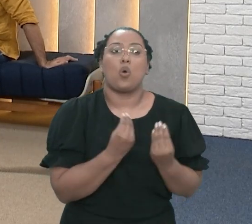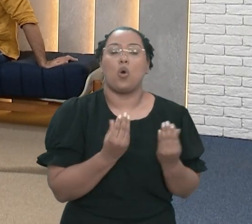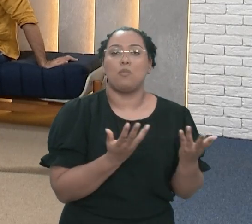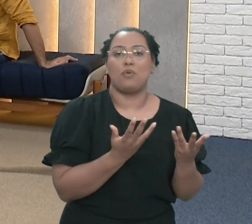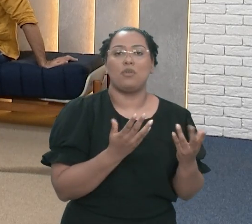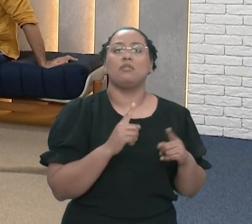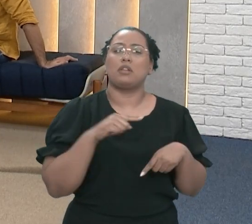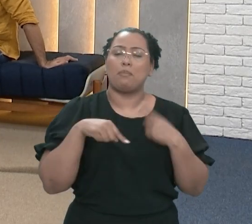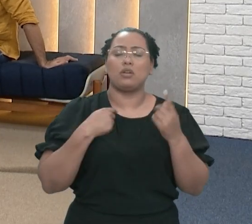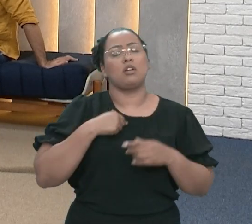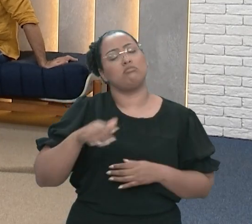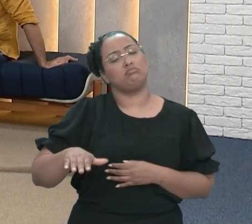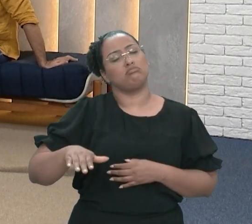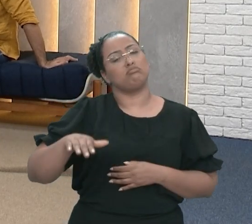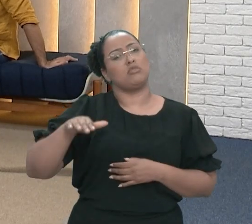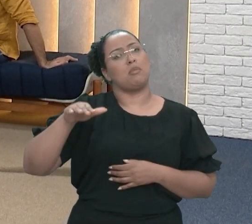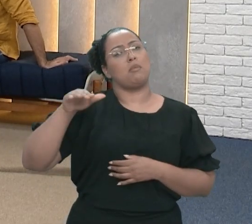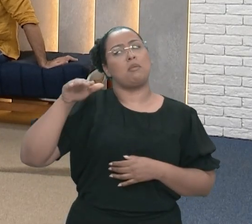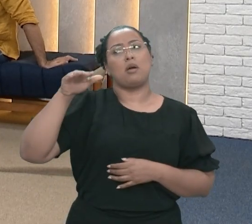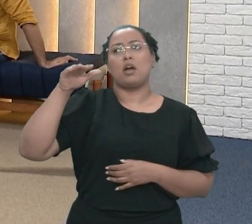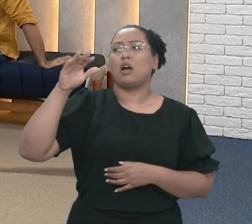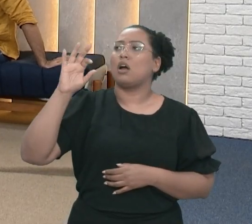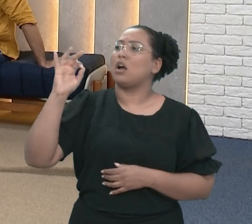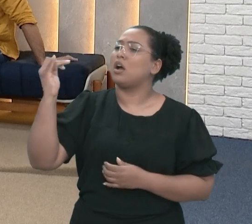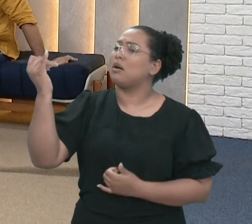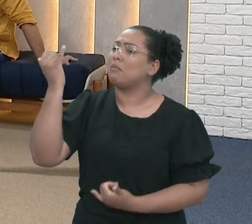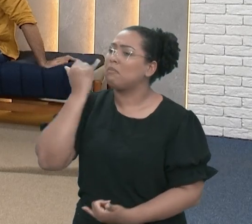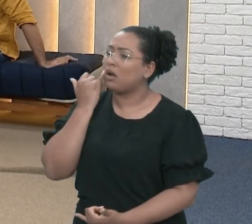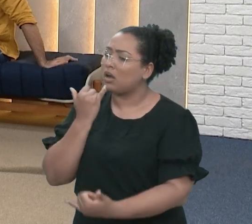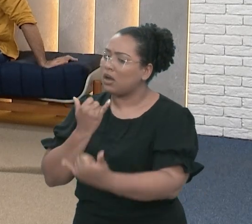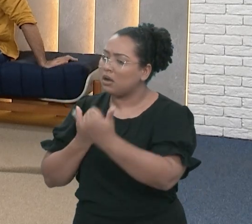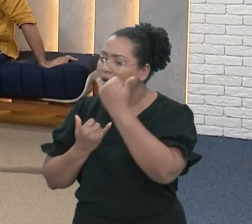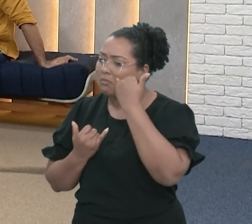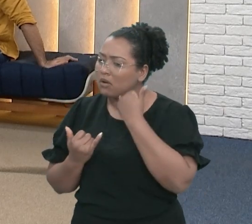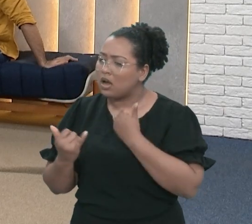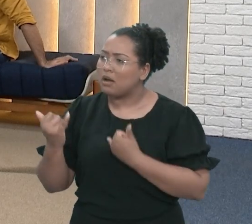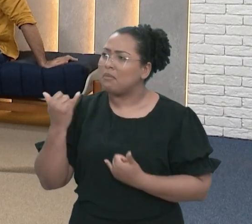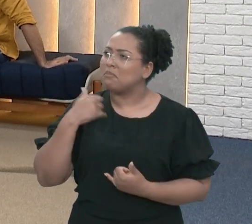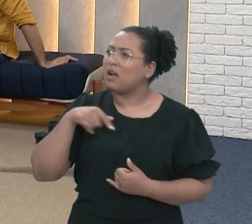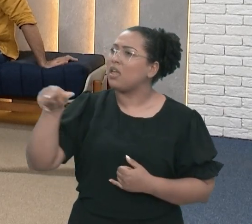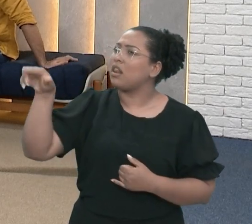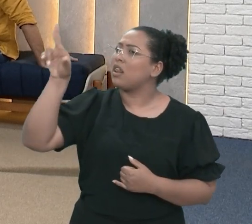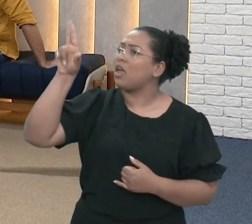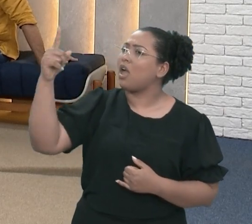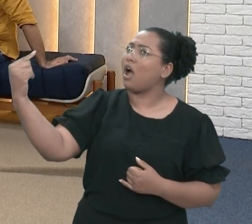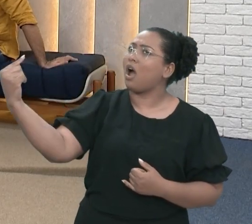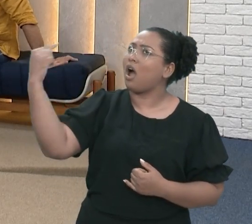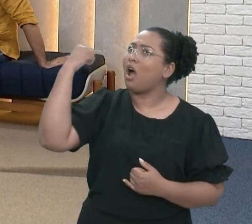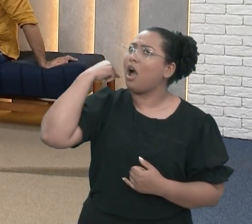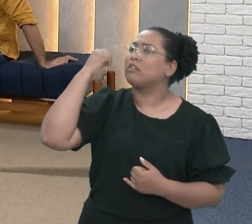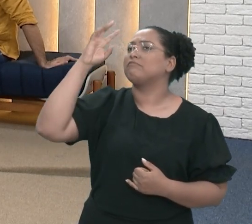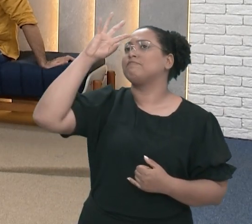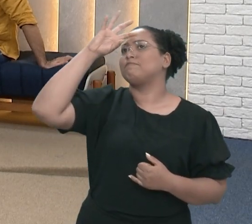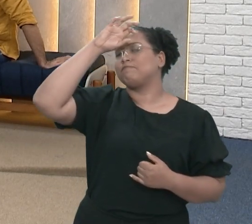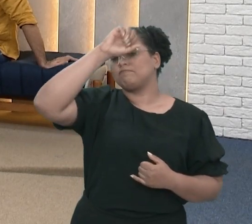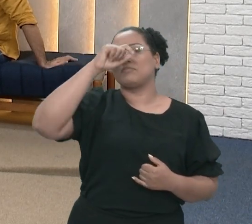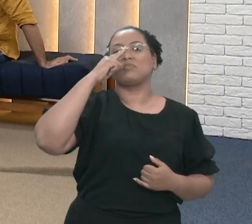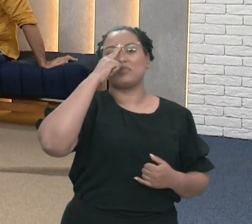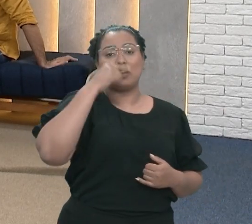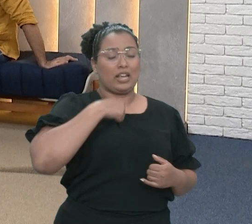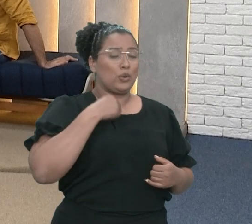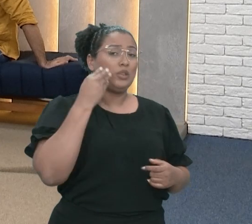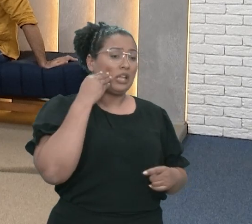a compreender e escutando algumas situações errôneas como essa, na intenção de ajudar, você